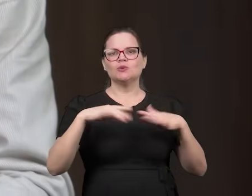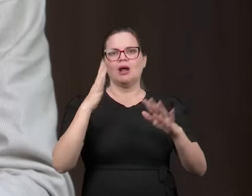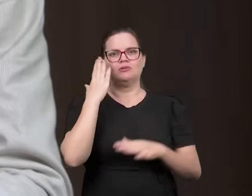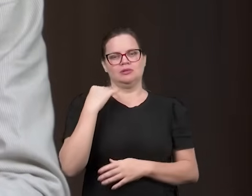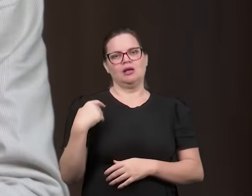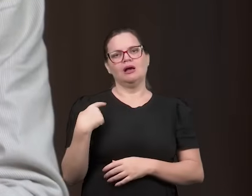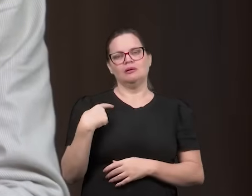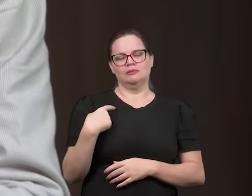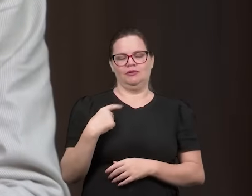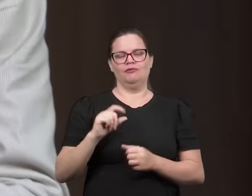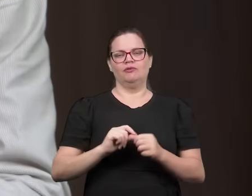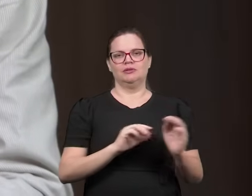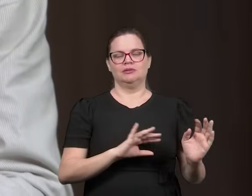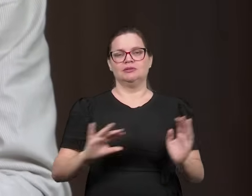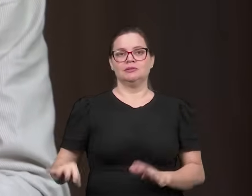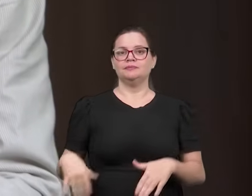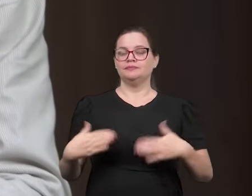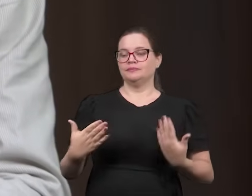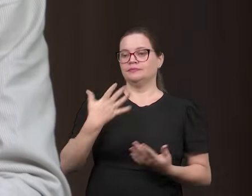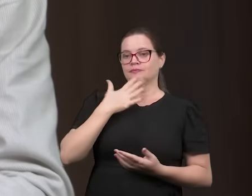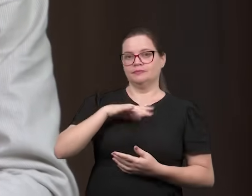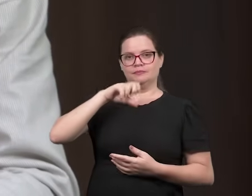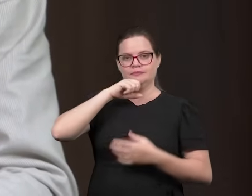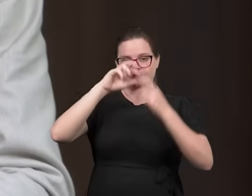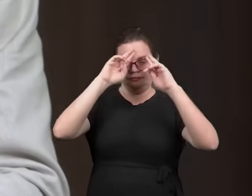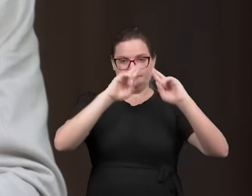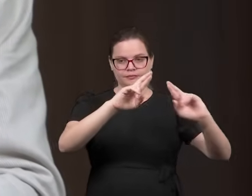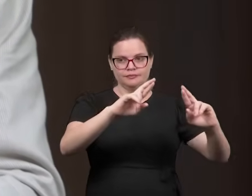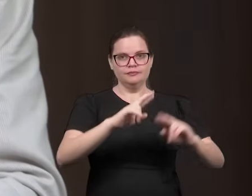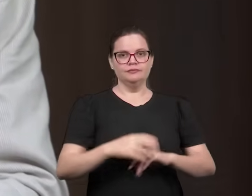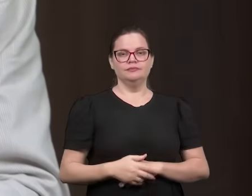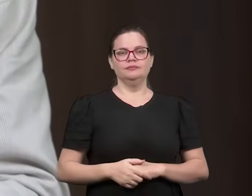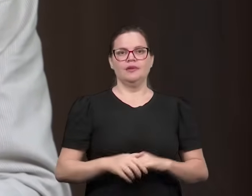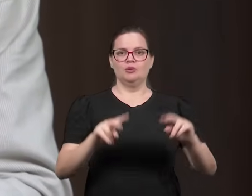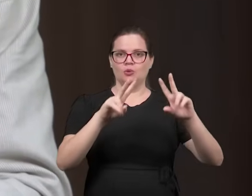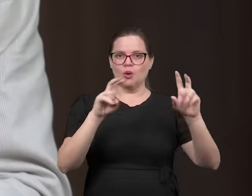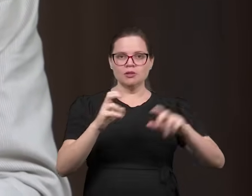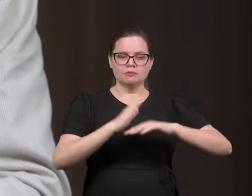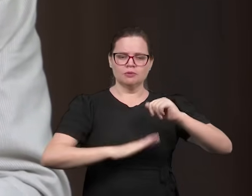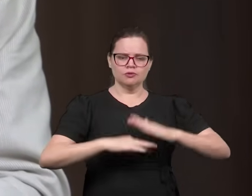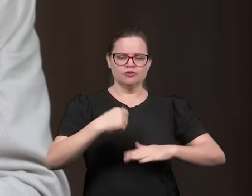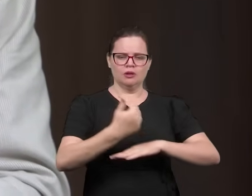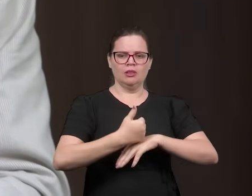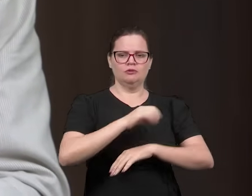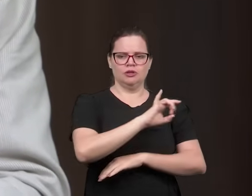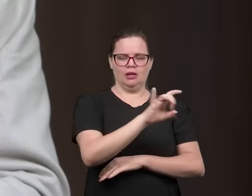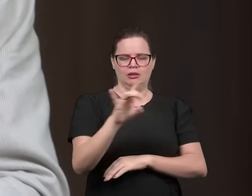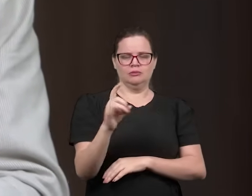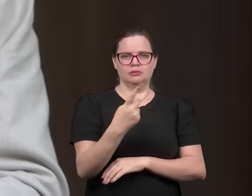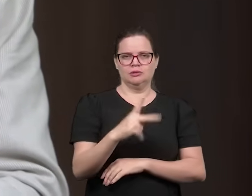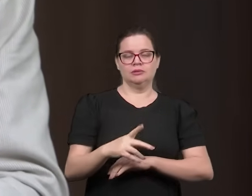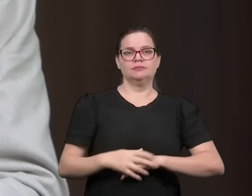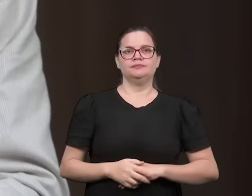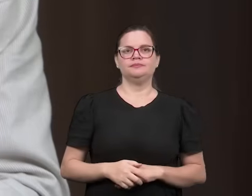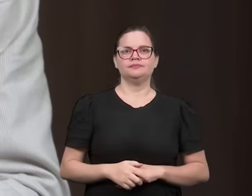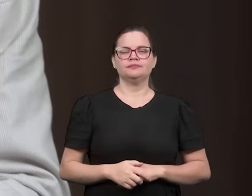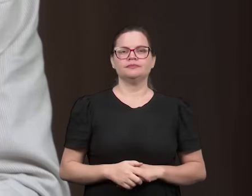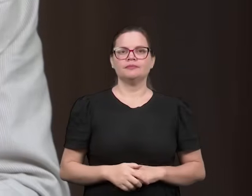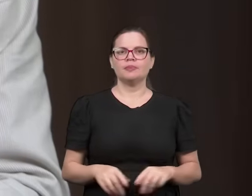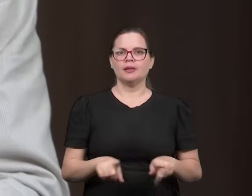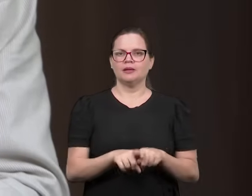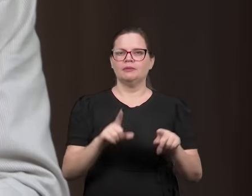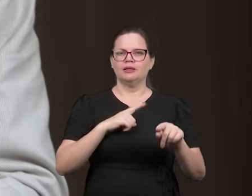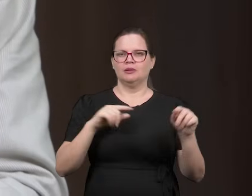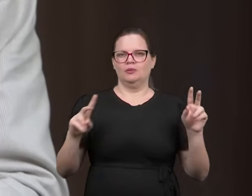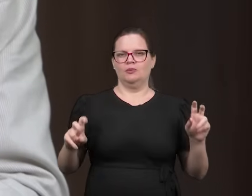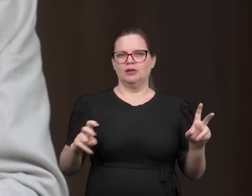ter esse respeito, não sufocar isso. É muito comum às vezes, e é um exemplo delicado, que pode parecer que eu